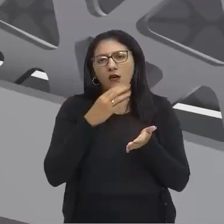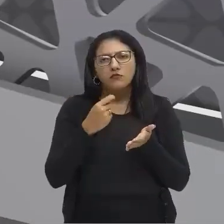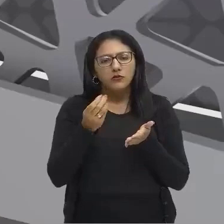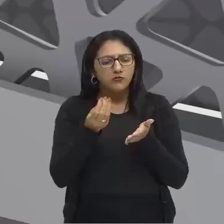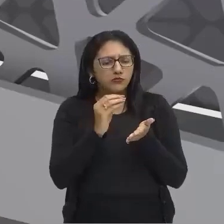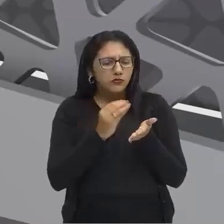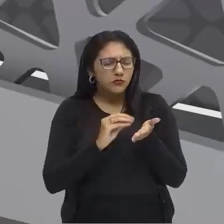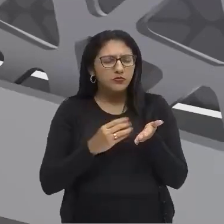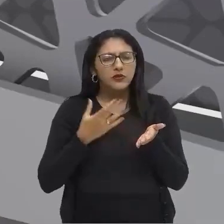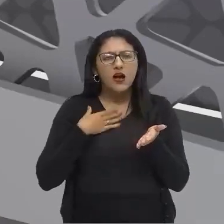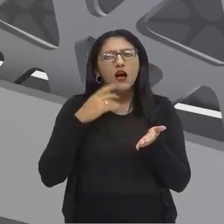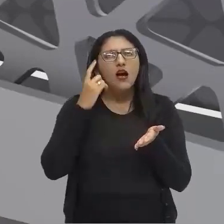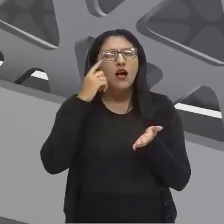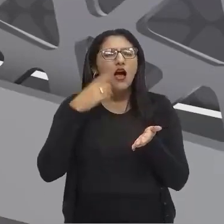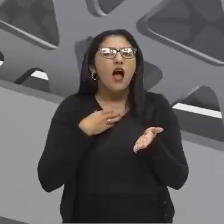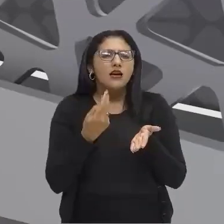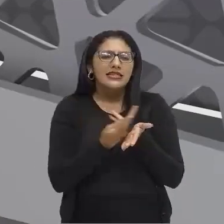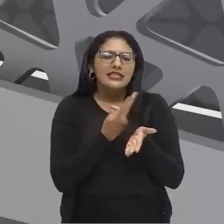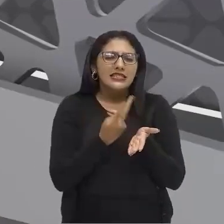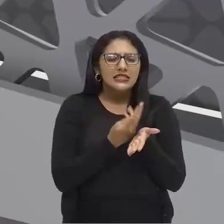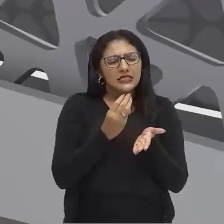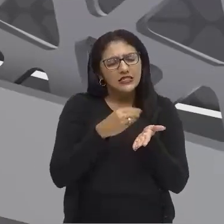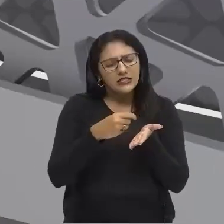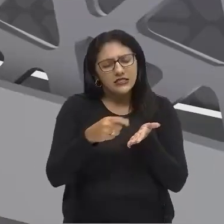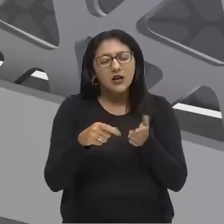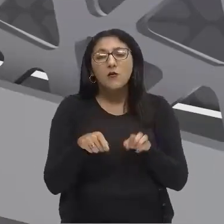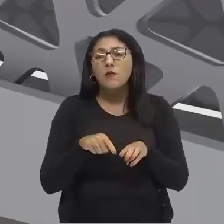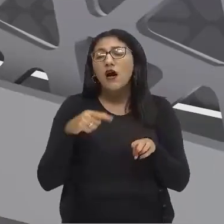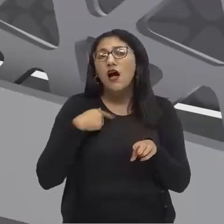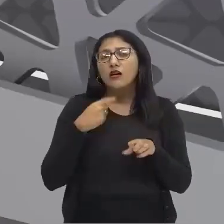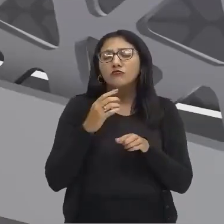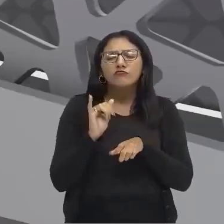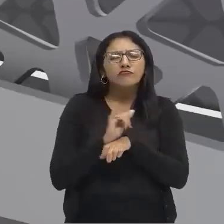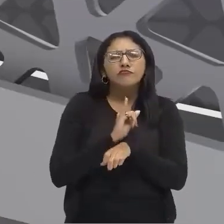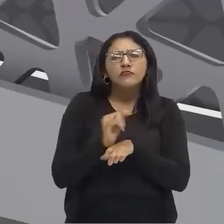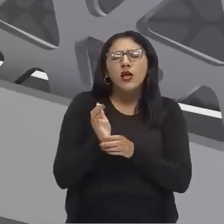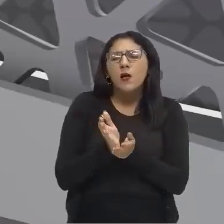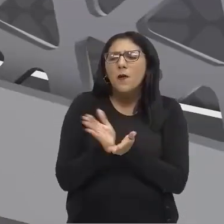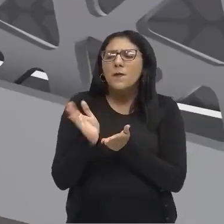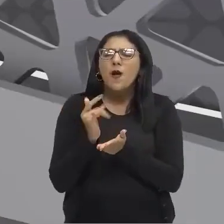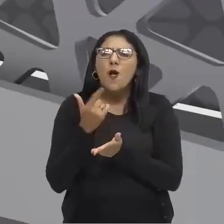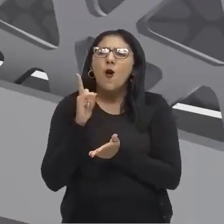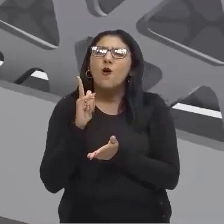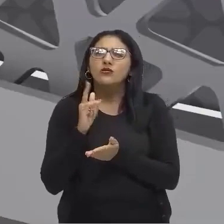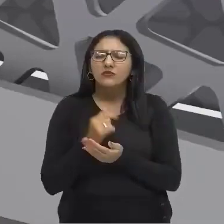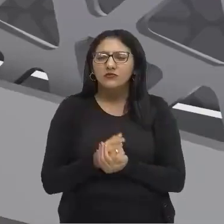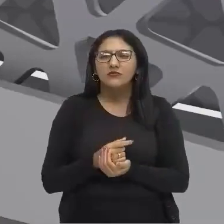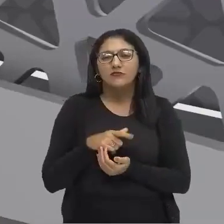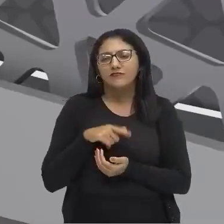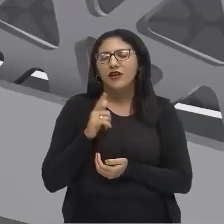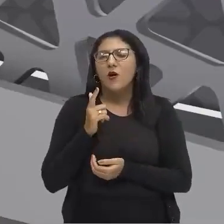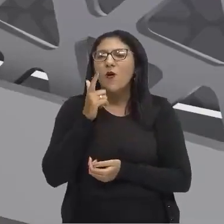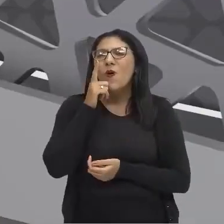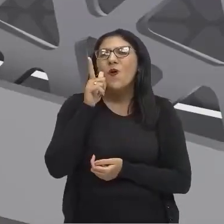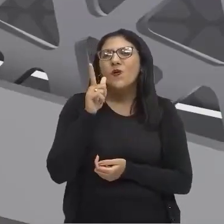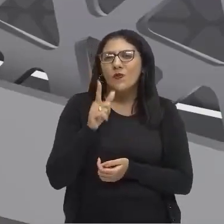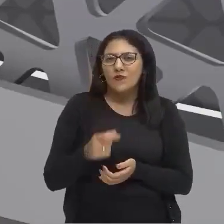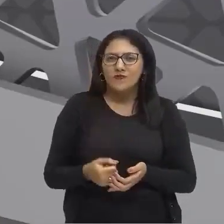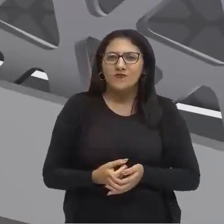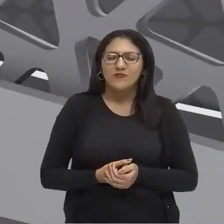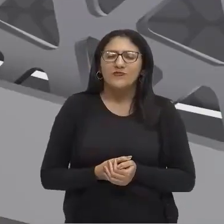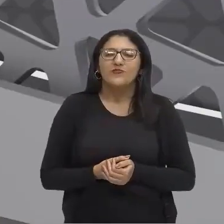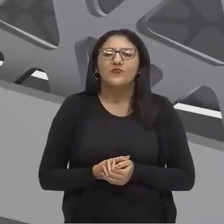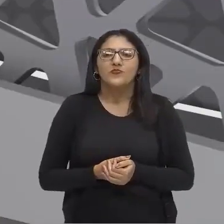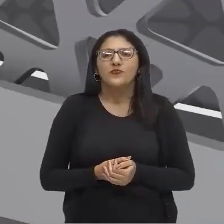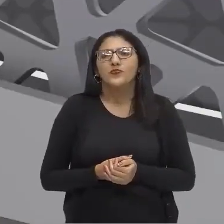erros. Olha, eu errei dessa forma, mas eu mudei a minha rota, eu construí dessa forma e assim eu obtive sucesso.